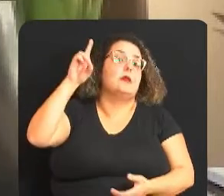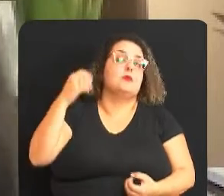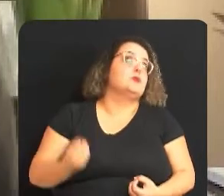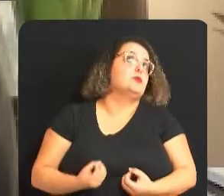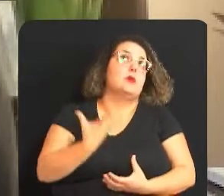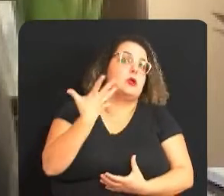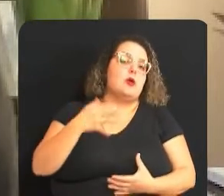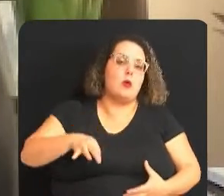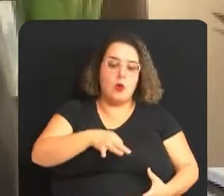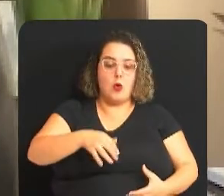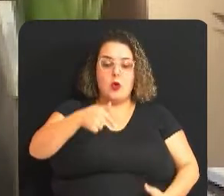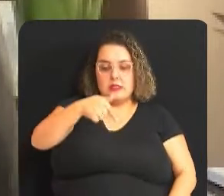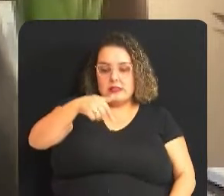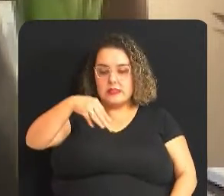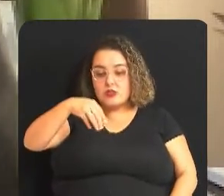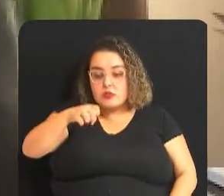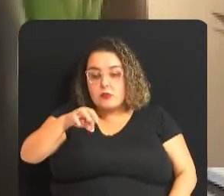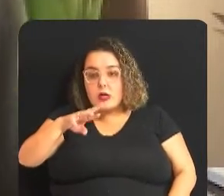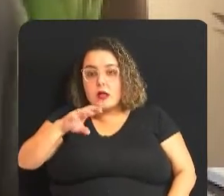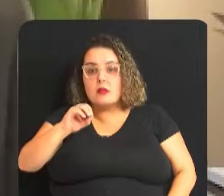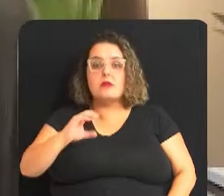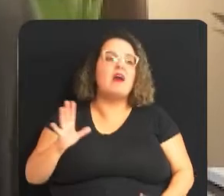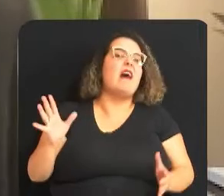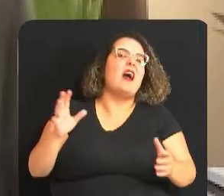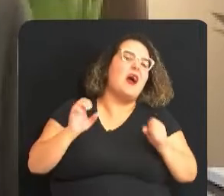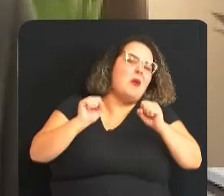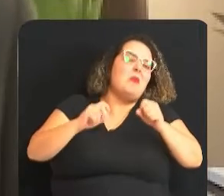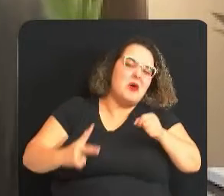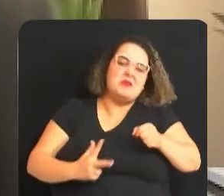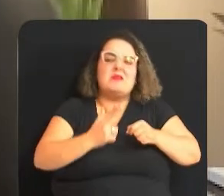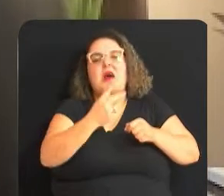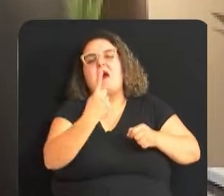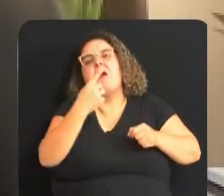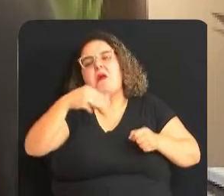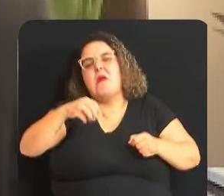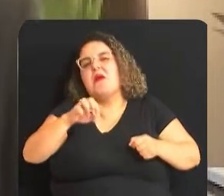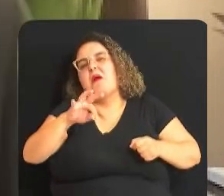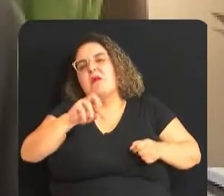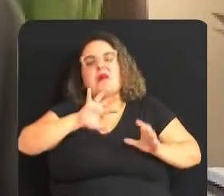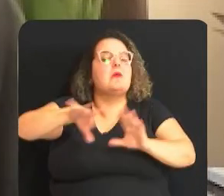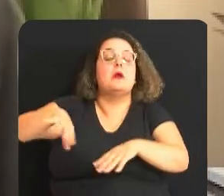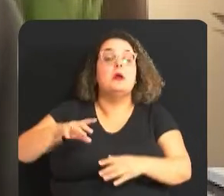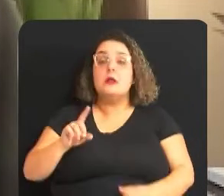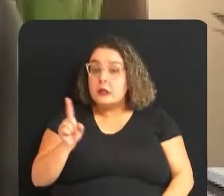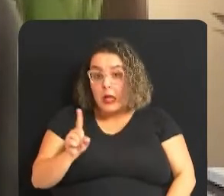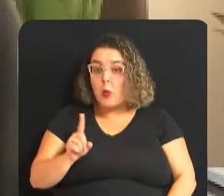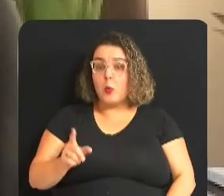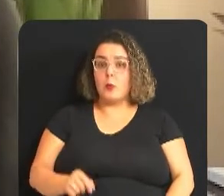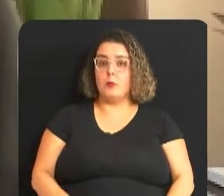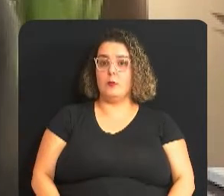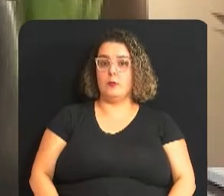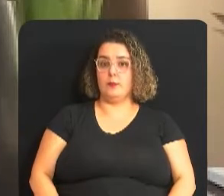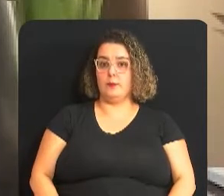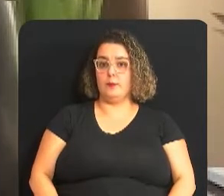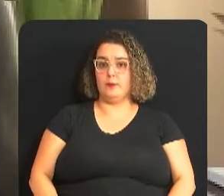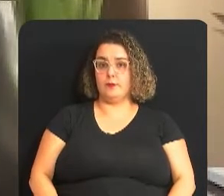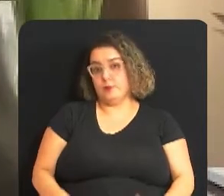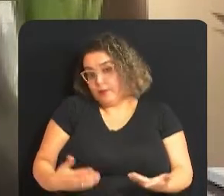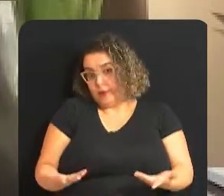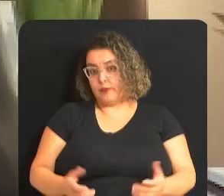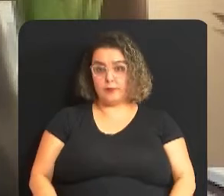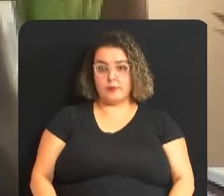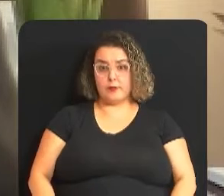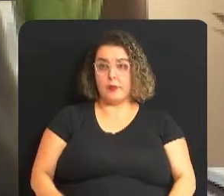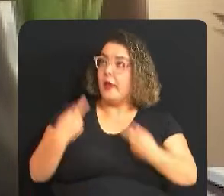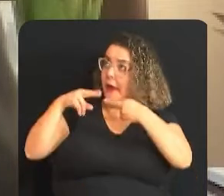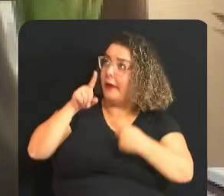com quase 7 metros para a gente falar, não, eu posso tirar 1 metro aí desse negócio e jogar fora? Não. Você vai ter que reclamar com o